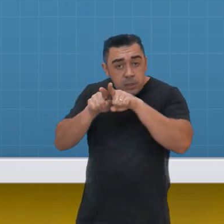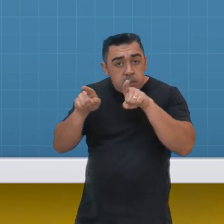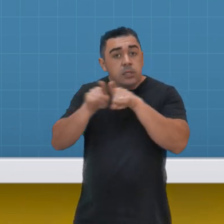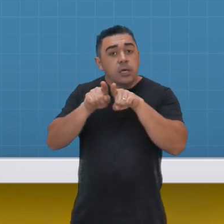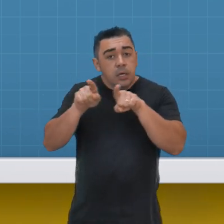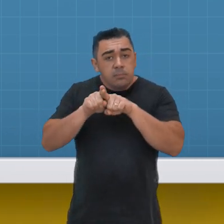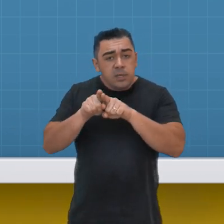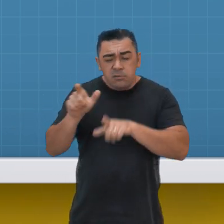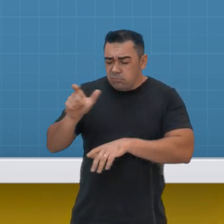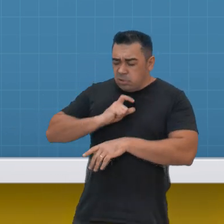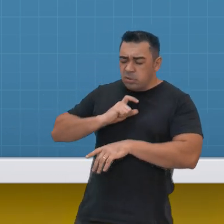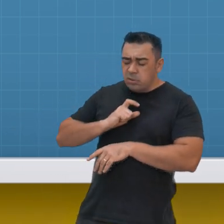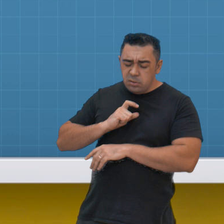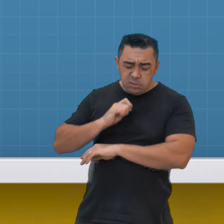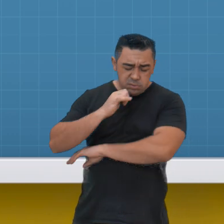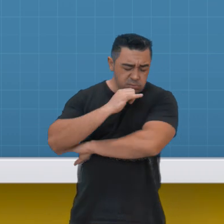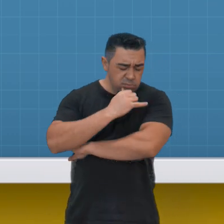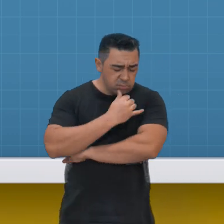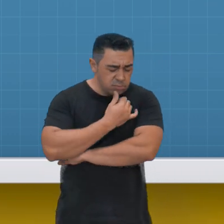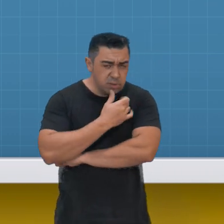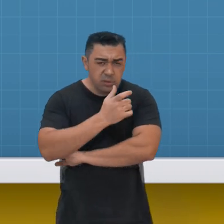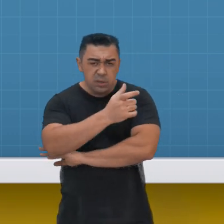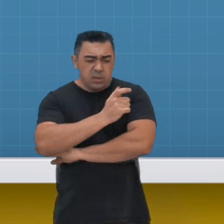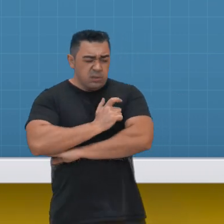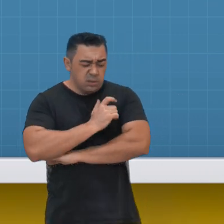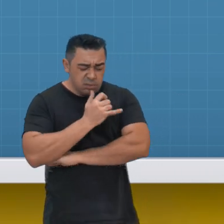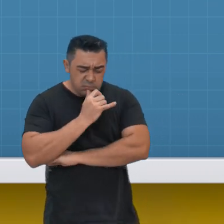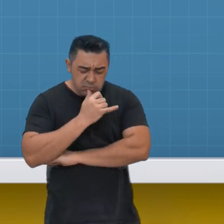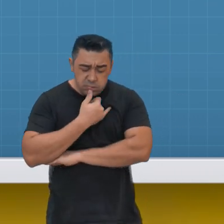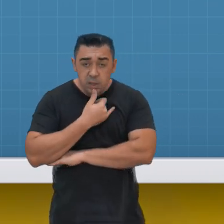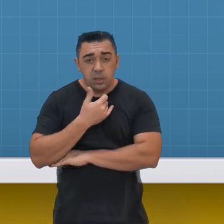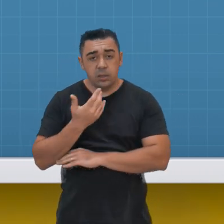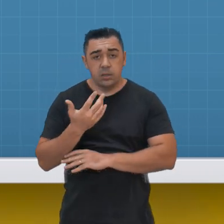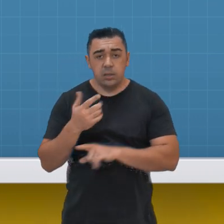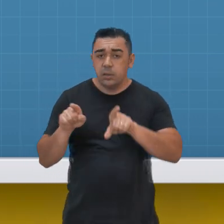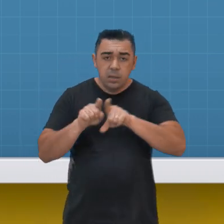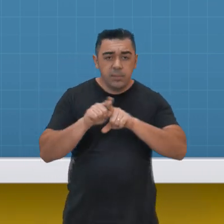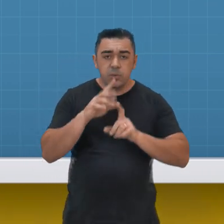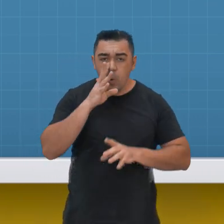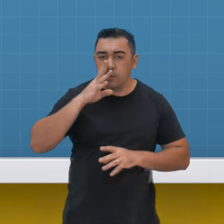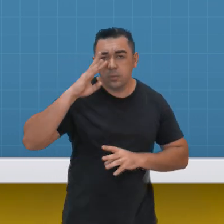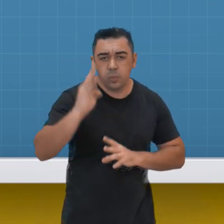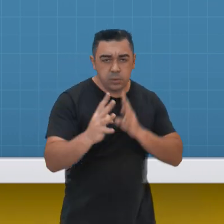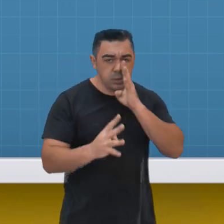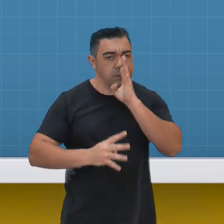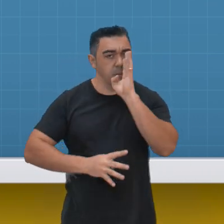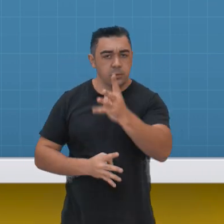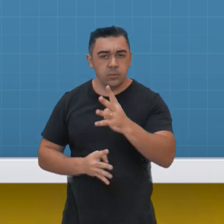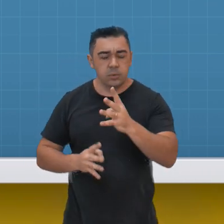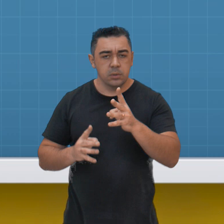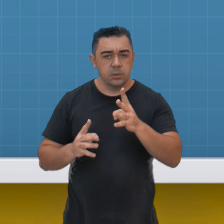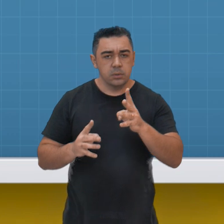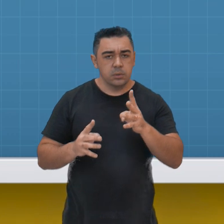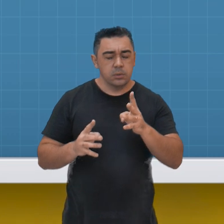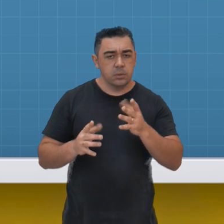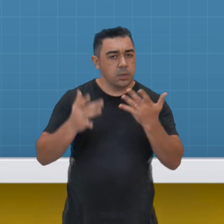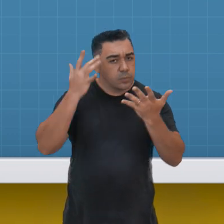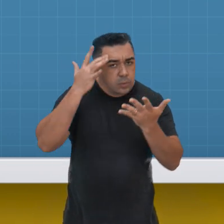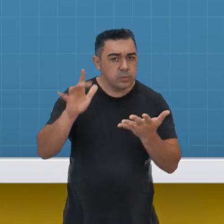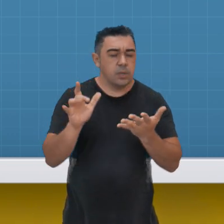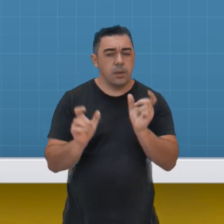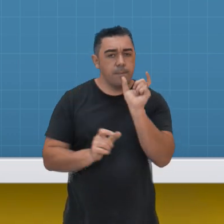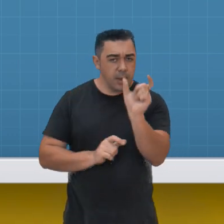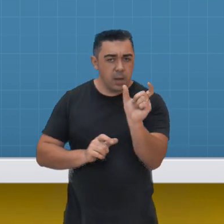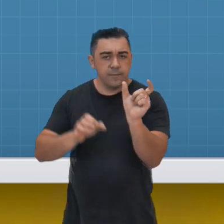isso. Então, cuide, não fale coisa negativa para as pessoas. Não aponte eu não sei